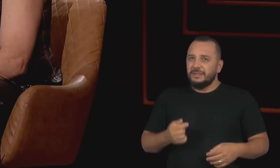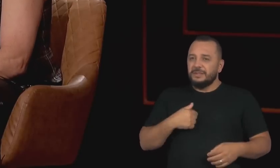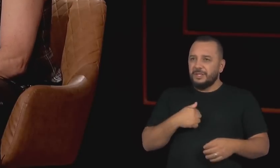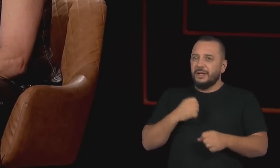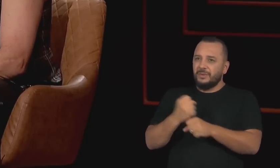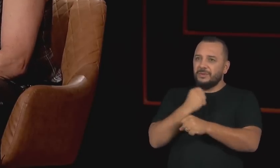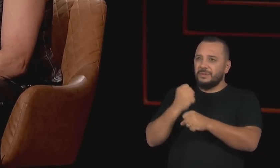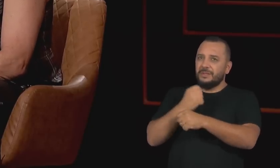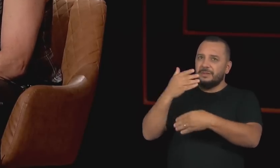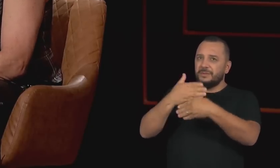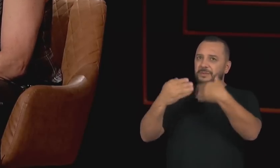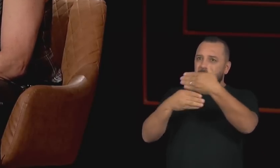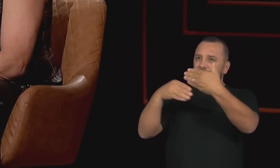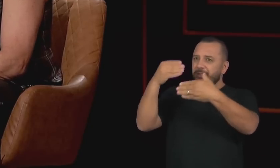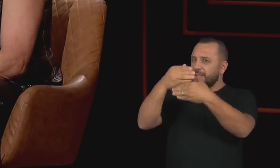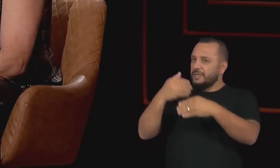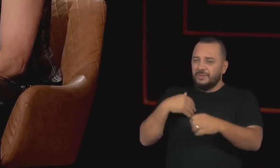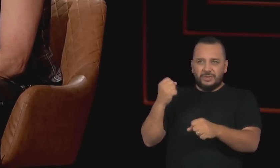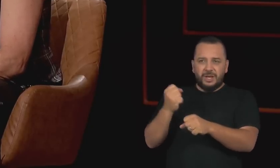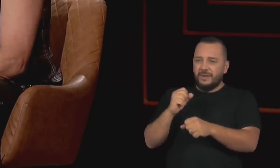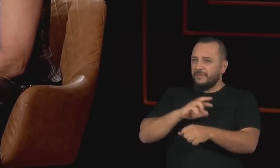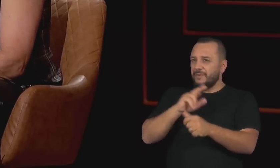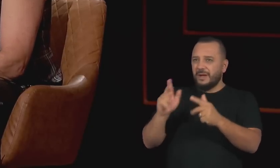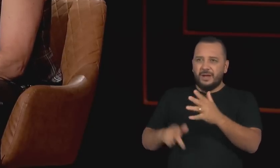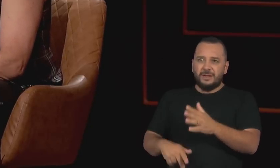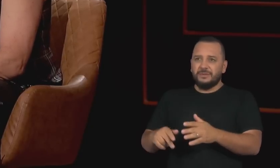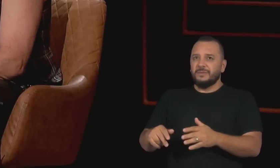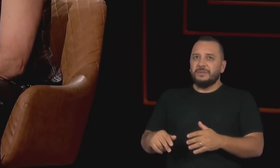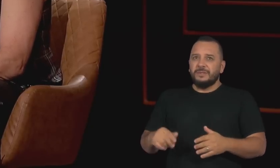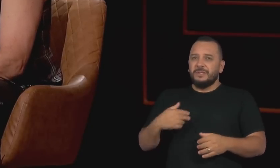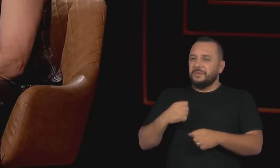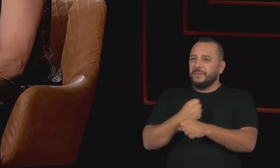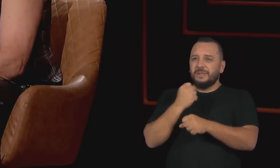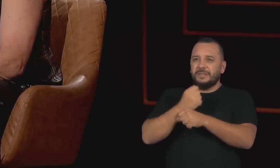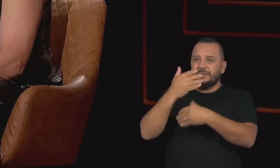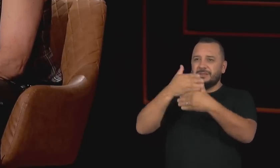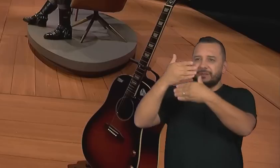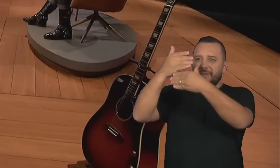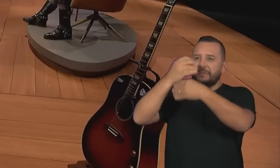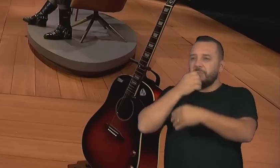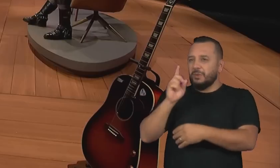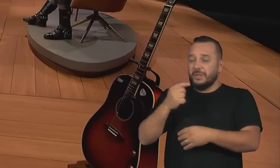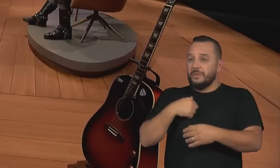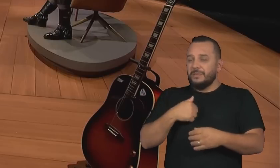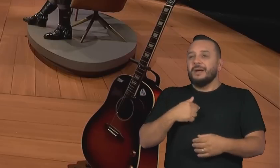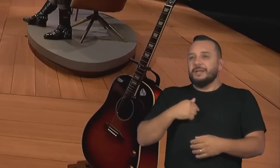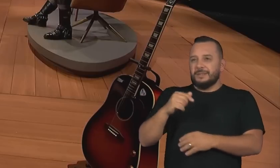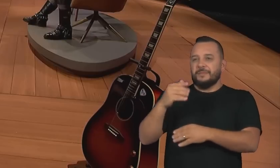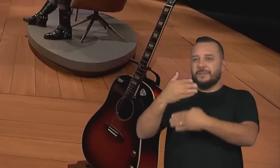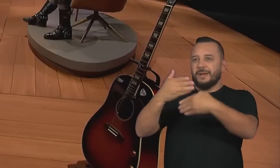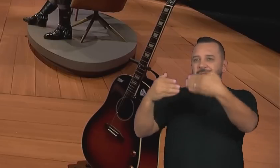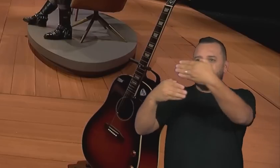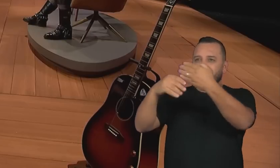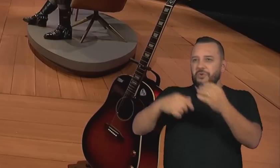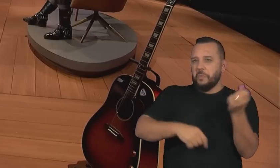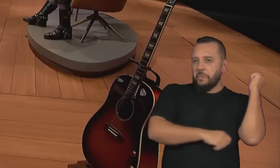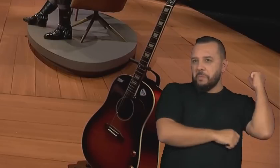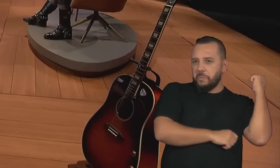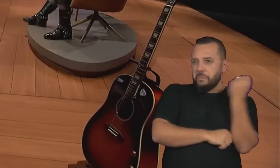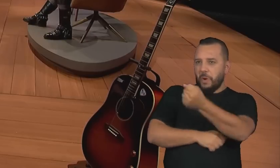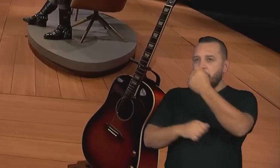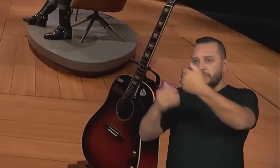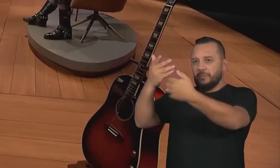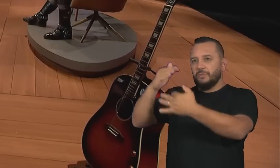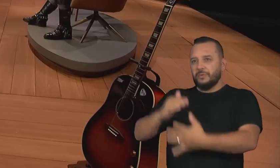pedreiro, carpenter, né? Pedreiro nunca foi muito bom, mas era um bom demolidor de parede. Demolidor de parede? Muito bom demolidor. Usou